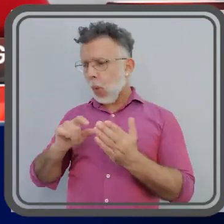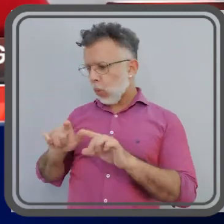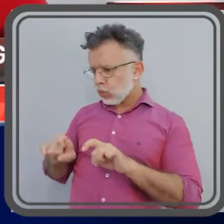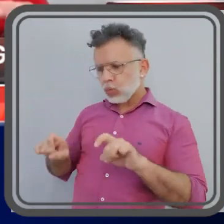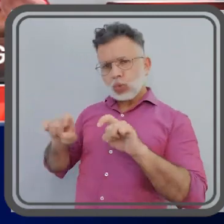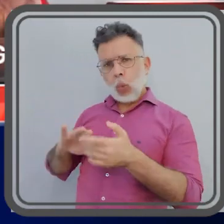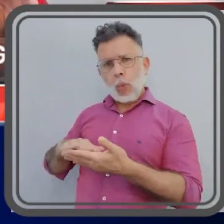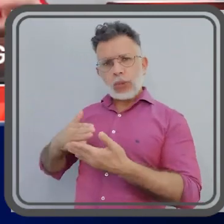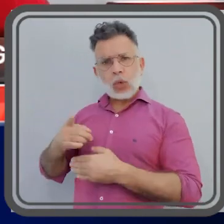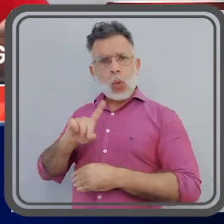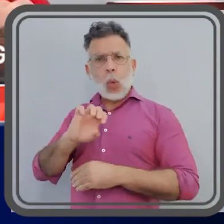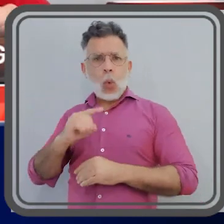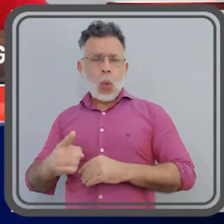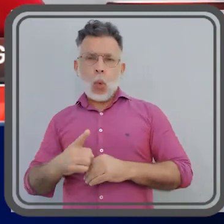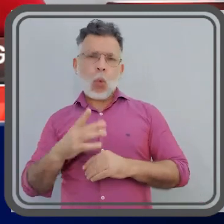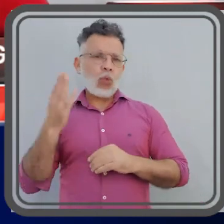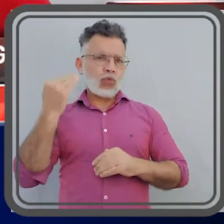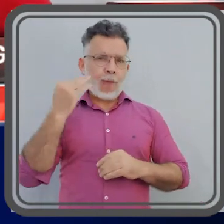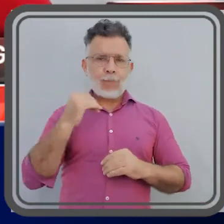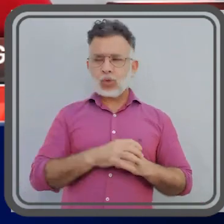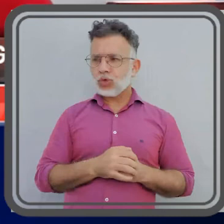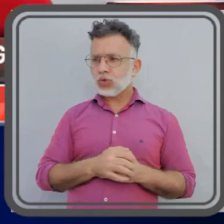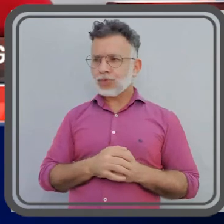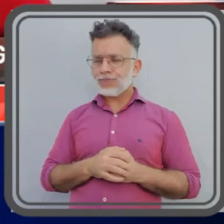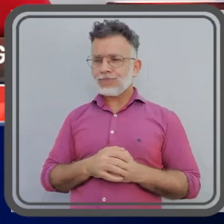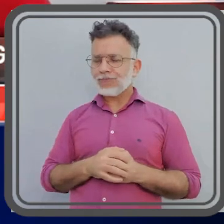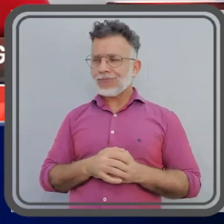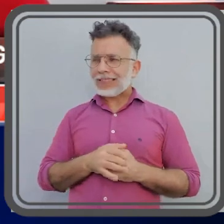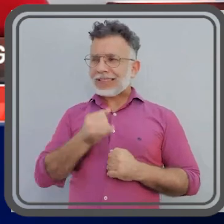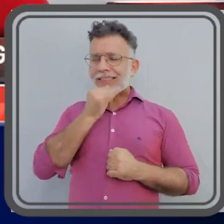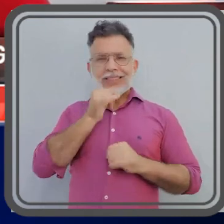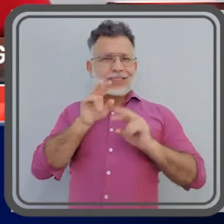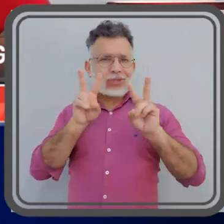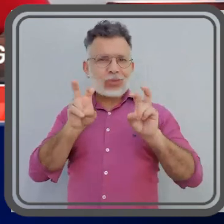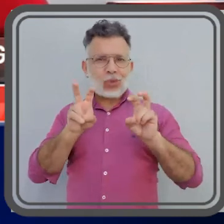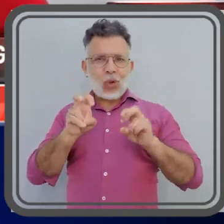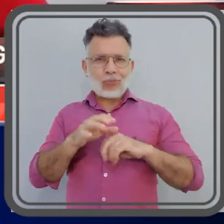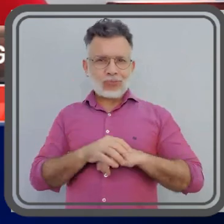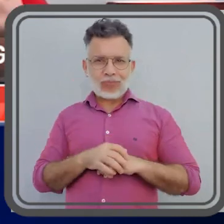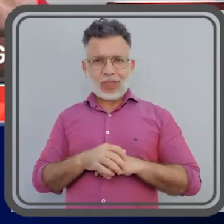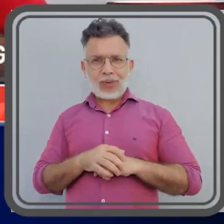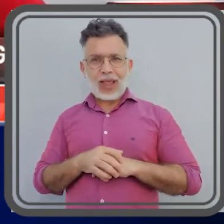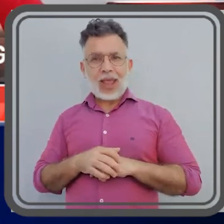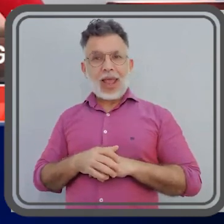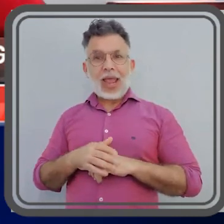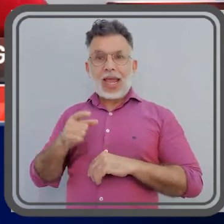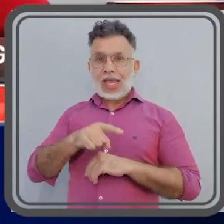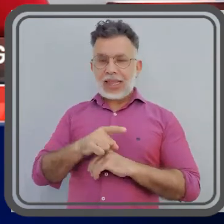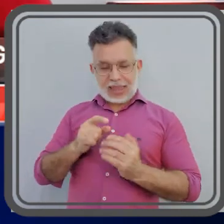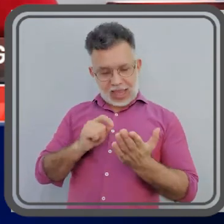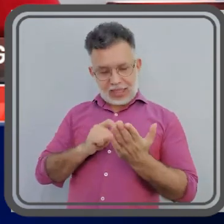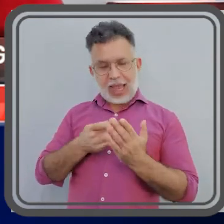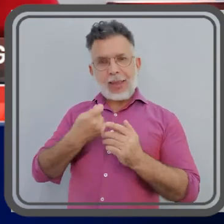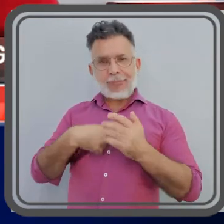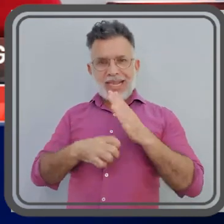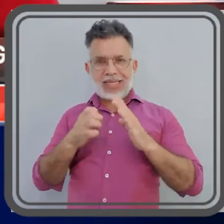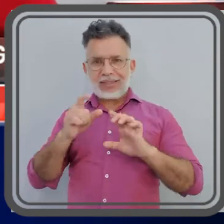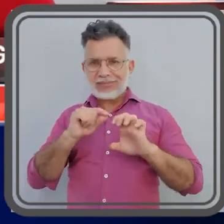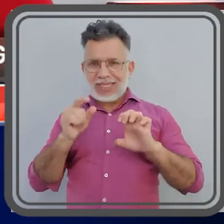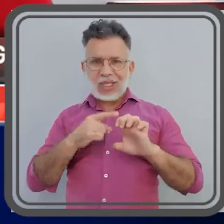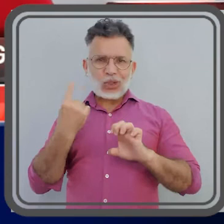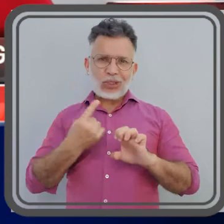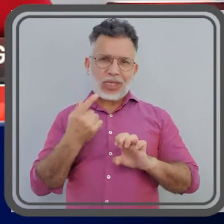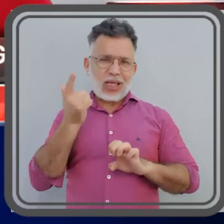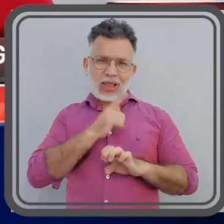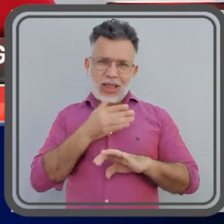computador? Ou você acha que o famoso, eu não sei se o termo é 100% correto, mas o home trader, aquele cara que está tentando empreender sozinho, fazendo a coisa